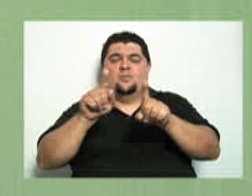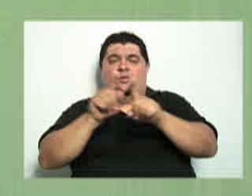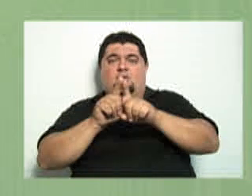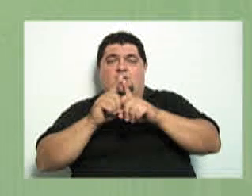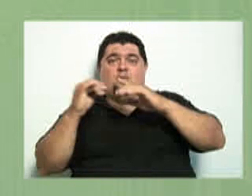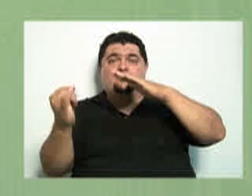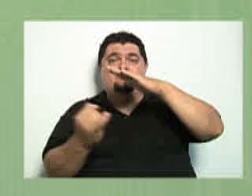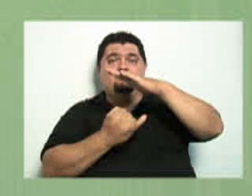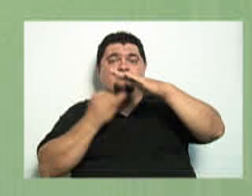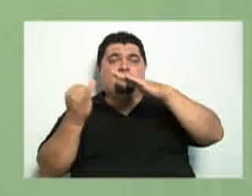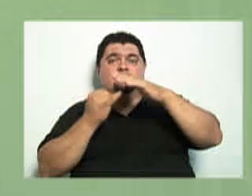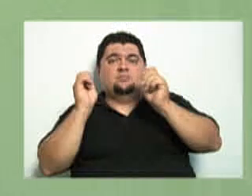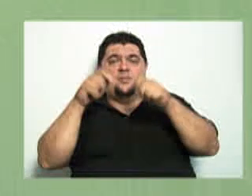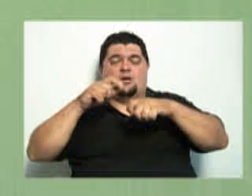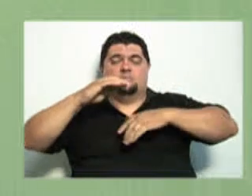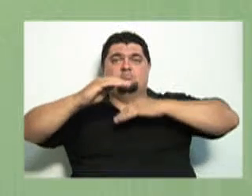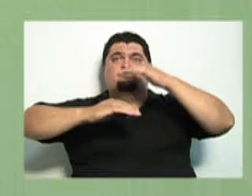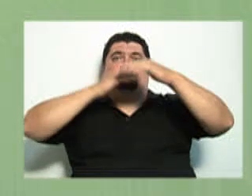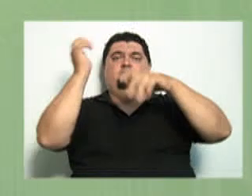que dispõe para crescer.